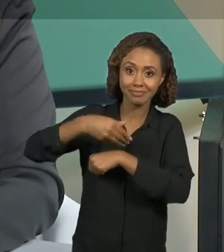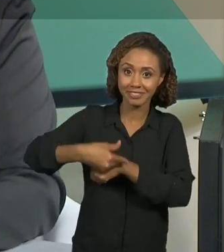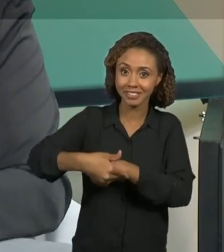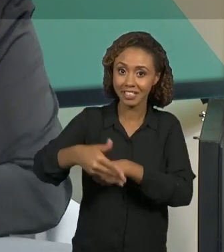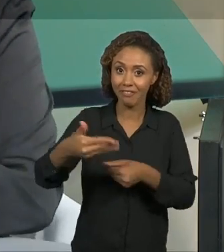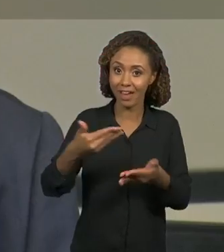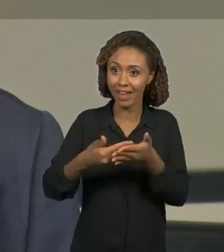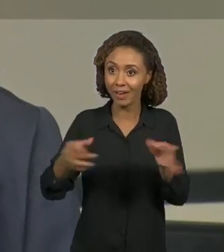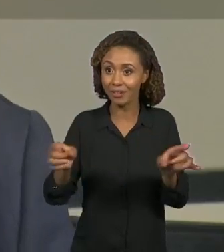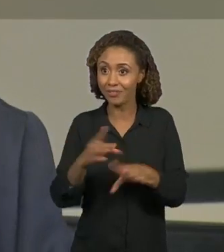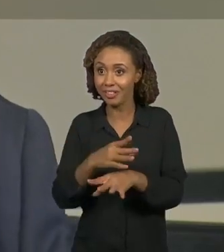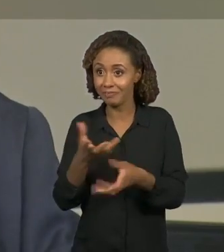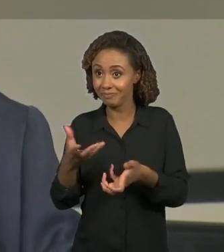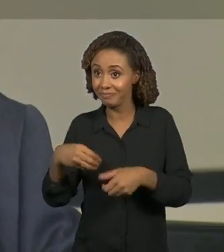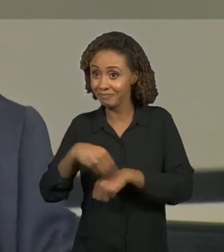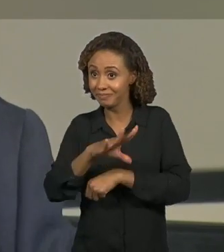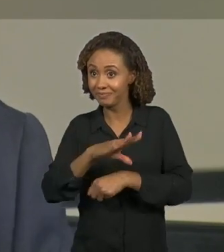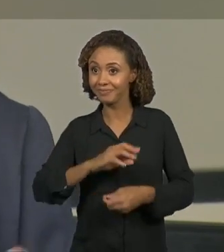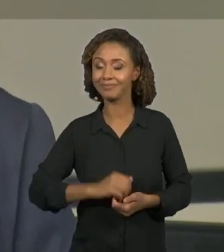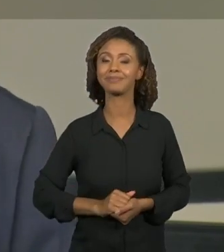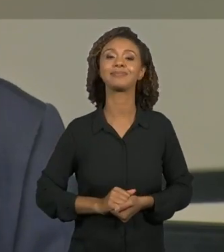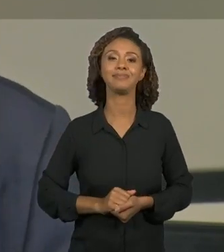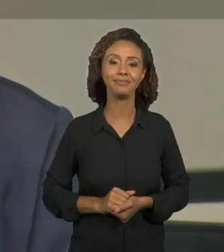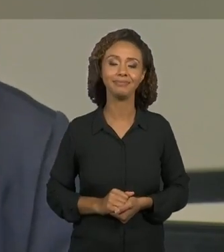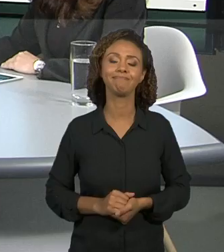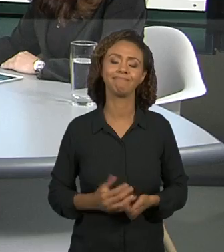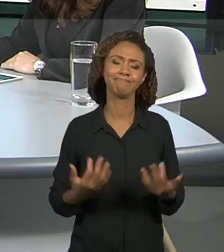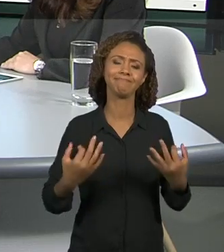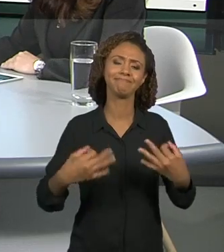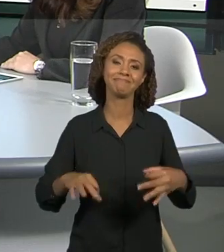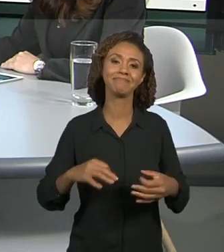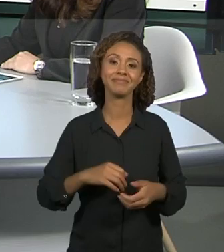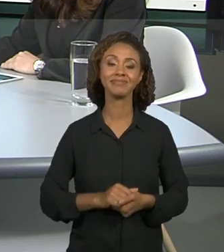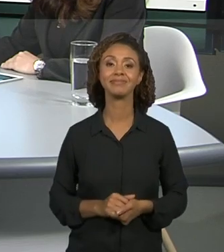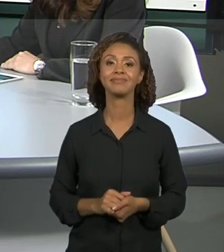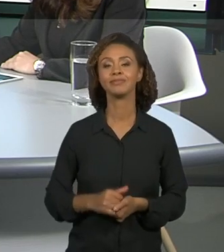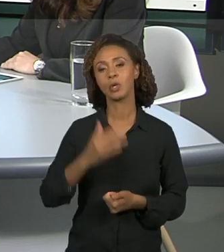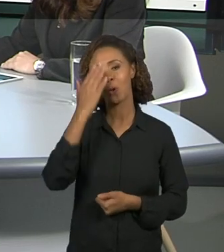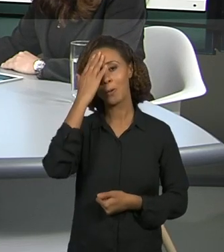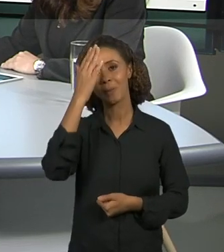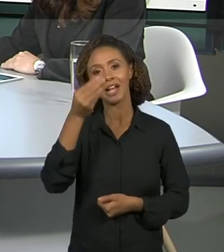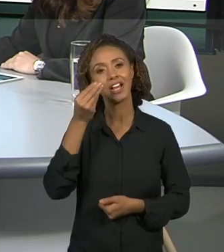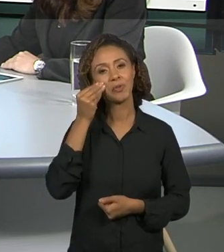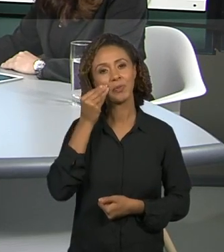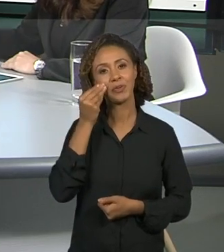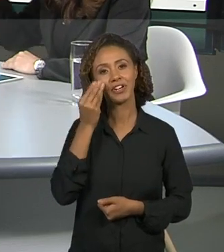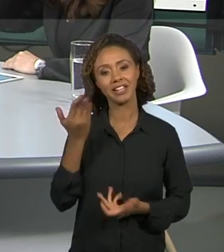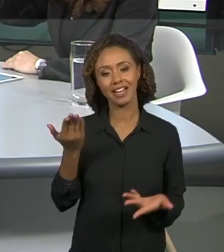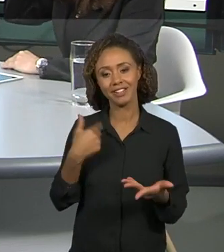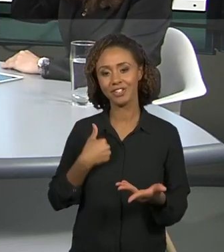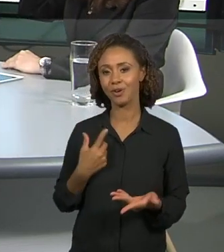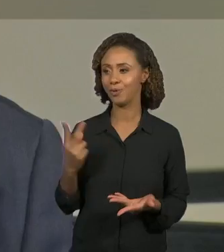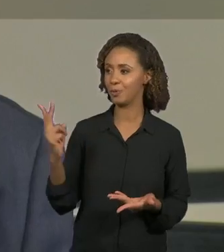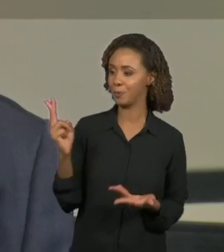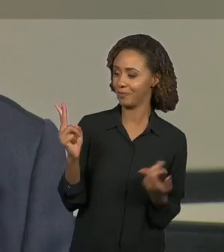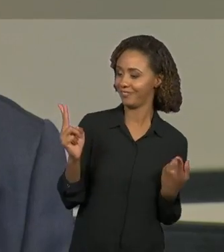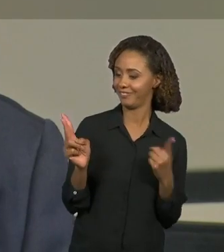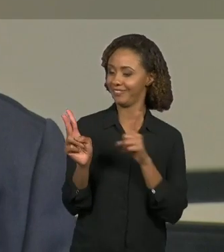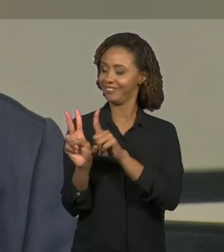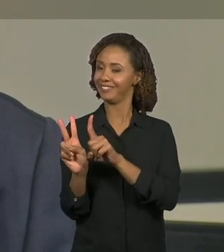encerramento da nossa aula de hoje agradeço aí a oportunidade né tá aqui com você com o vinícius